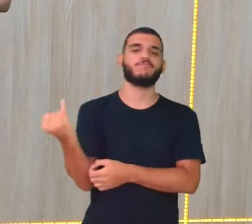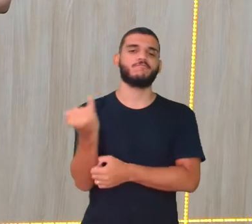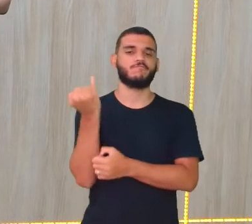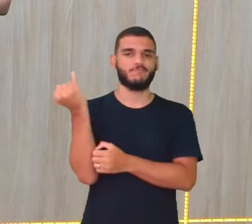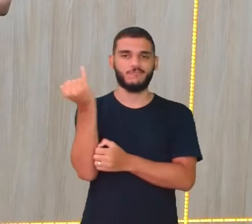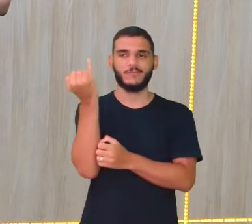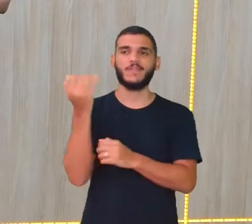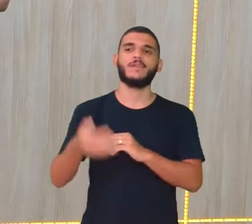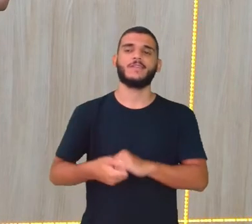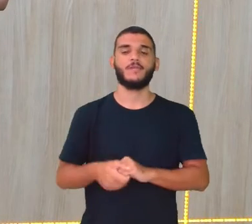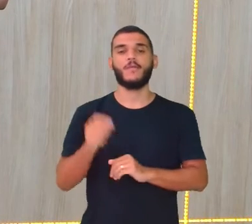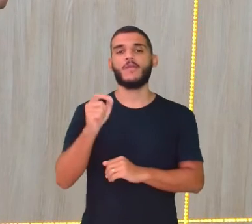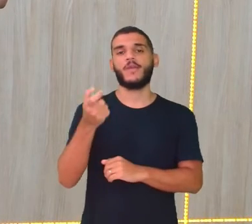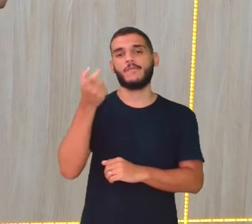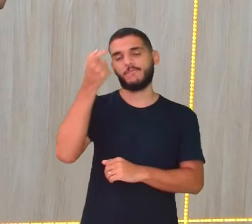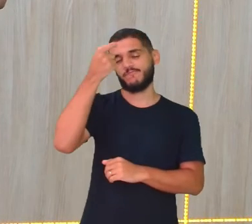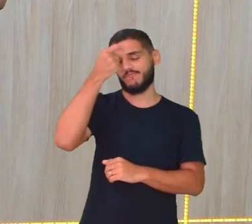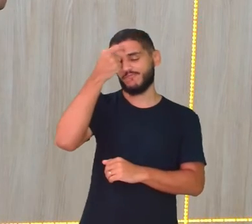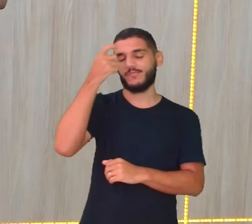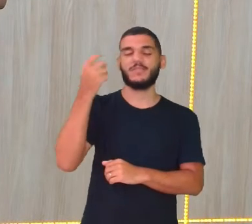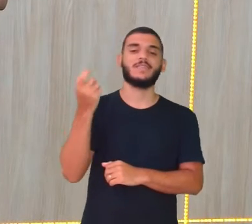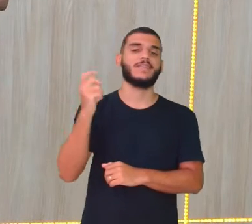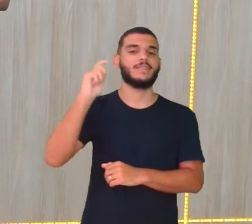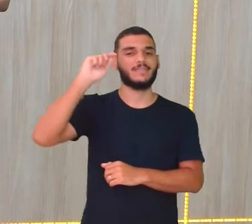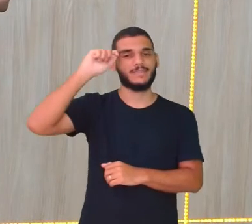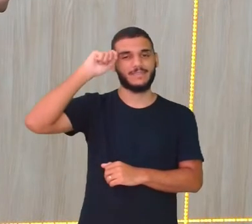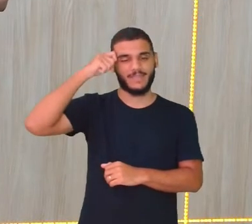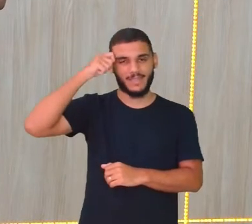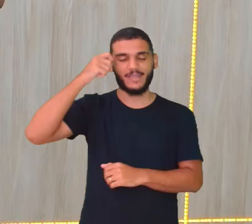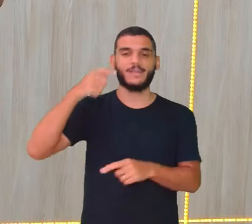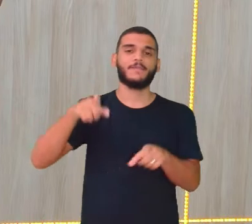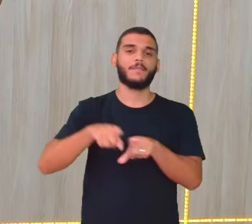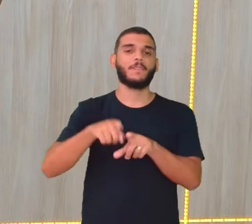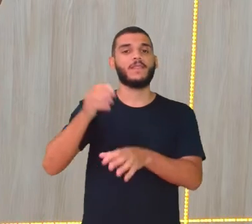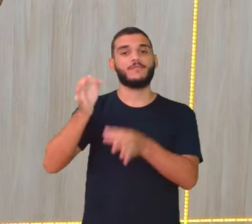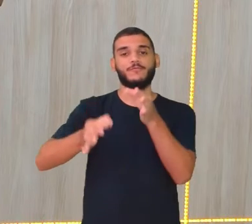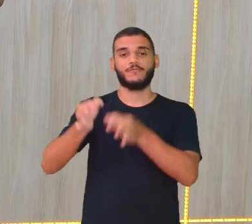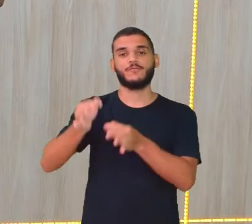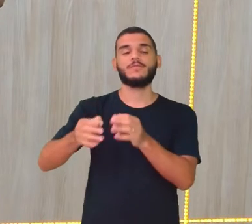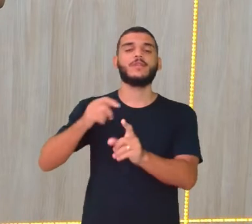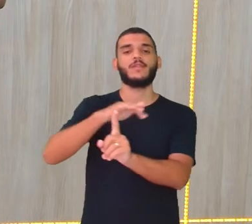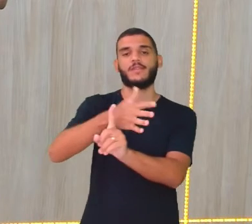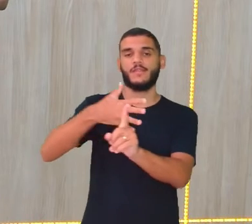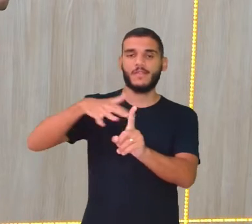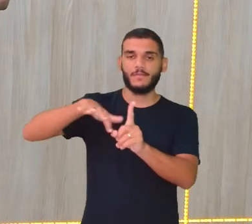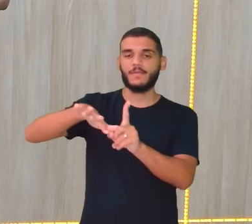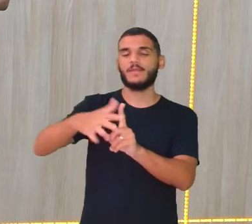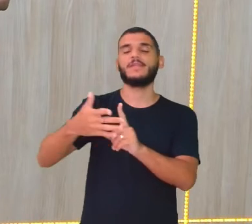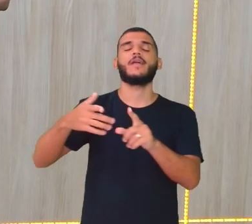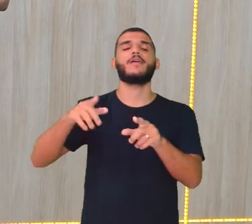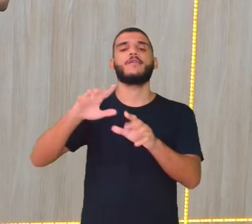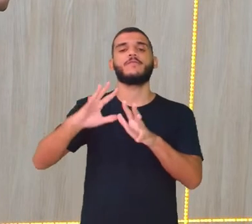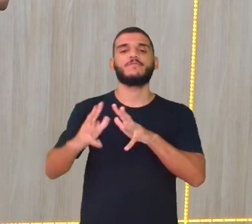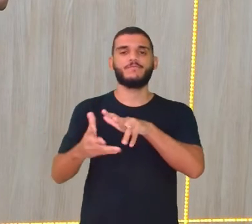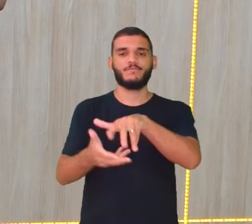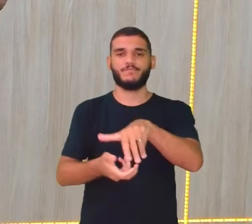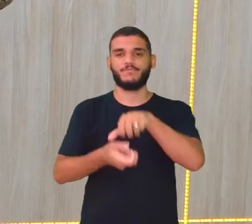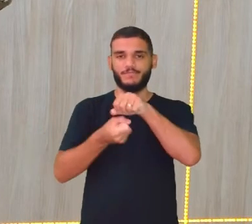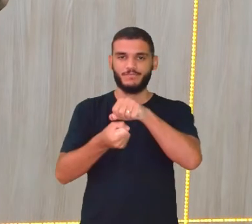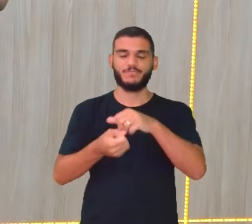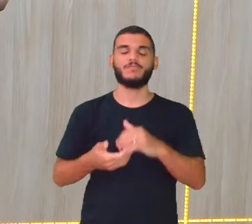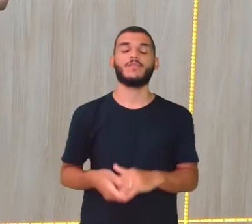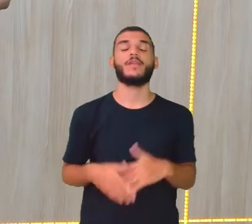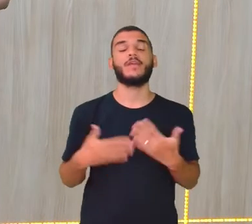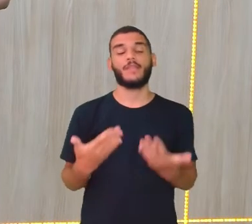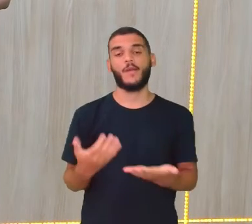né? Que é consciência negra, justiça ambiental e sustentabilidade. Quem está me ajudando aqui a